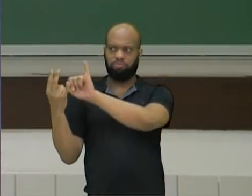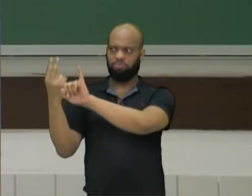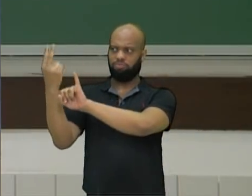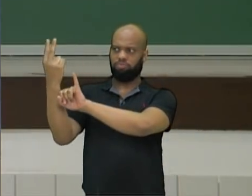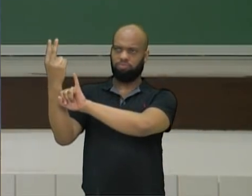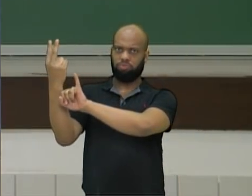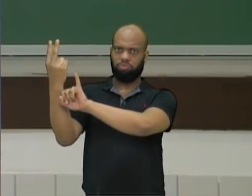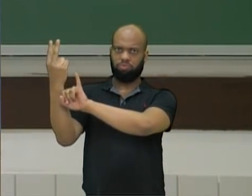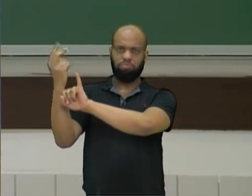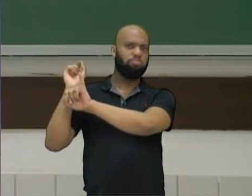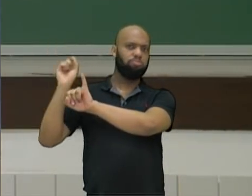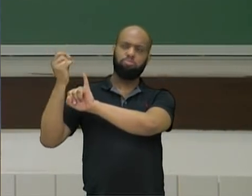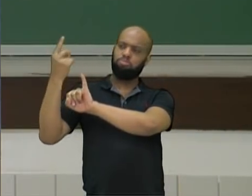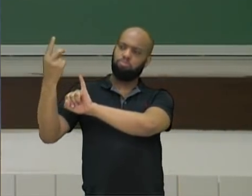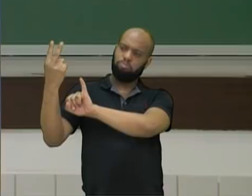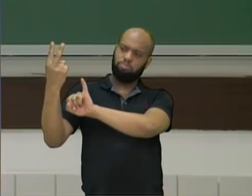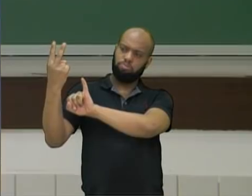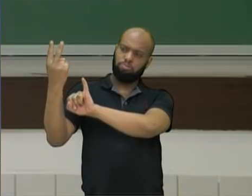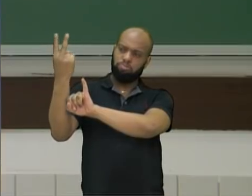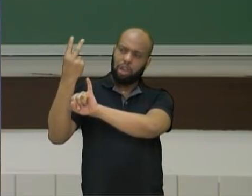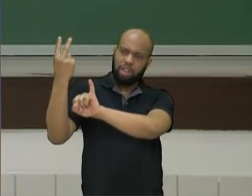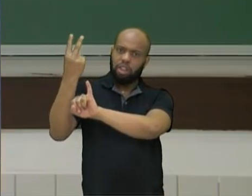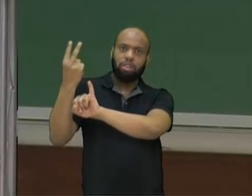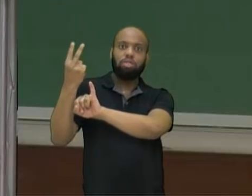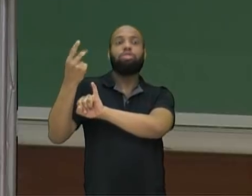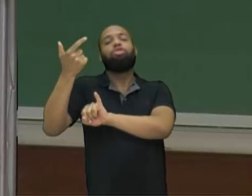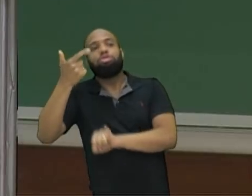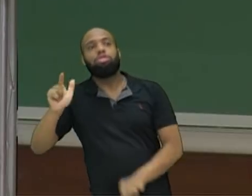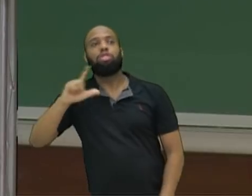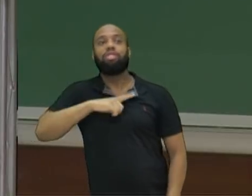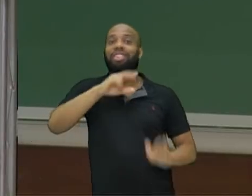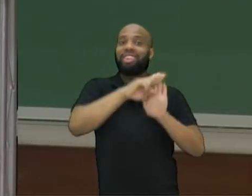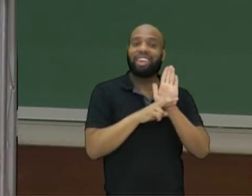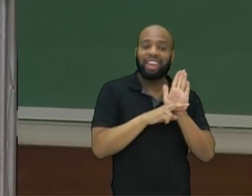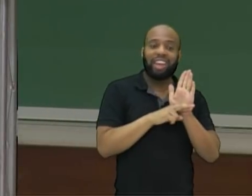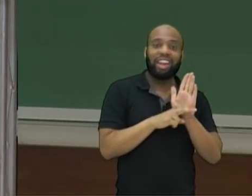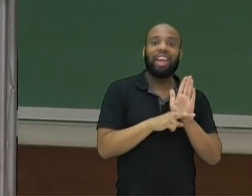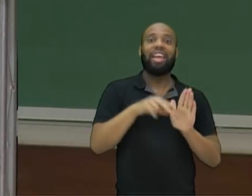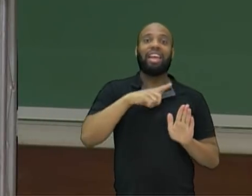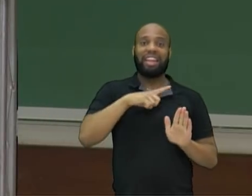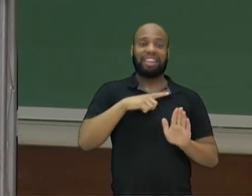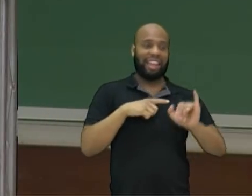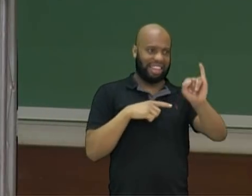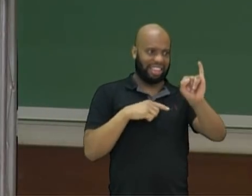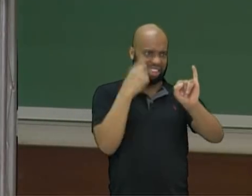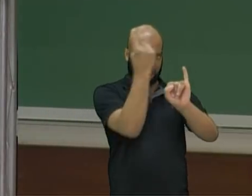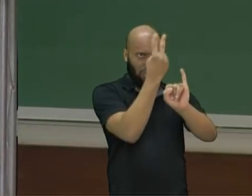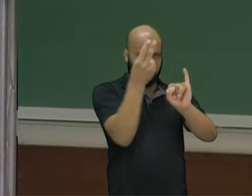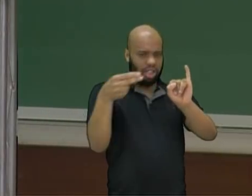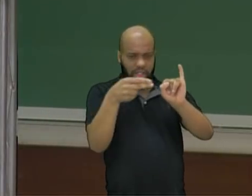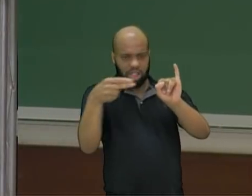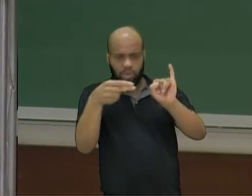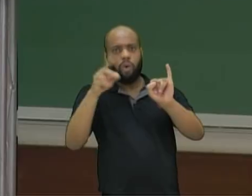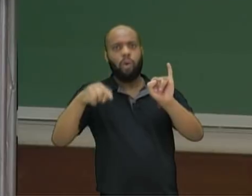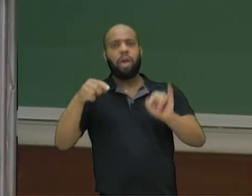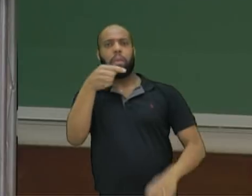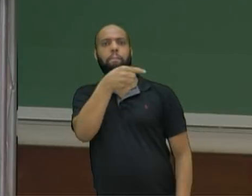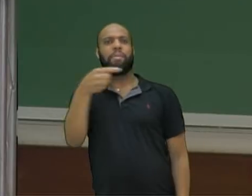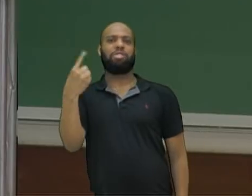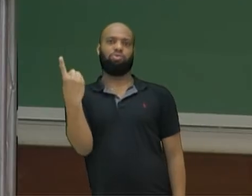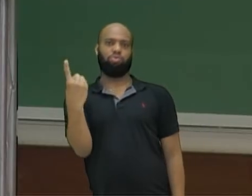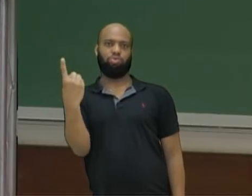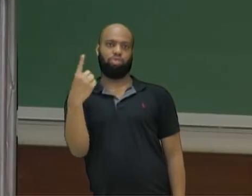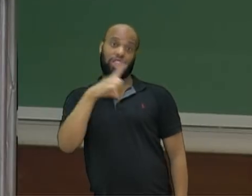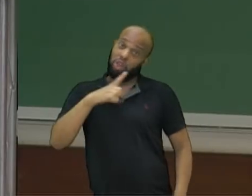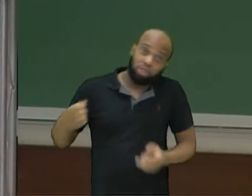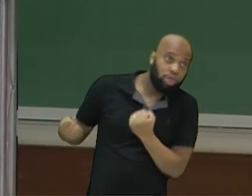de novo, nós vamos usar que I ao quadrado vale menos 1. Foi essa substituição que eu fiz aqui, olha. I